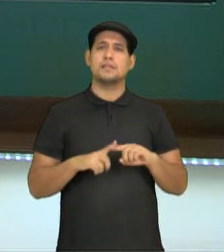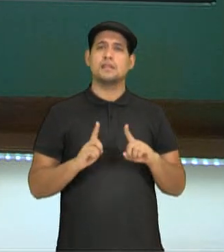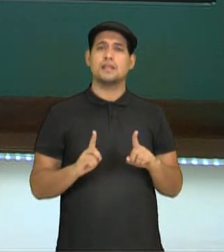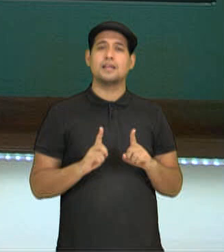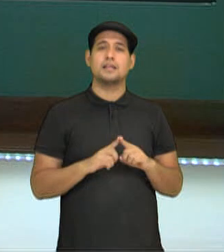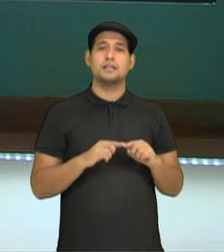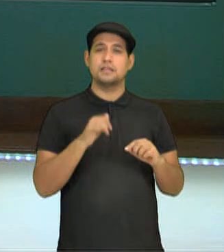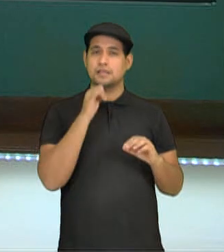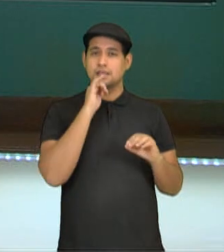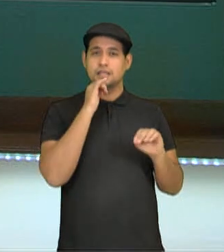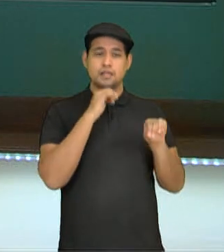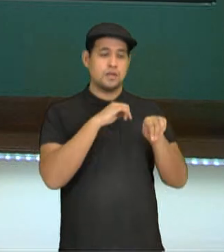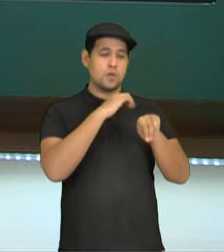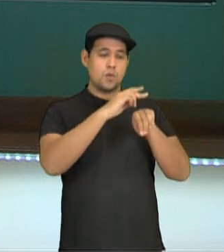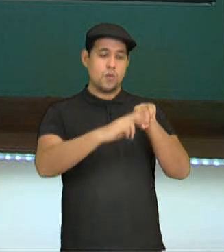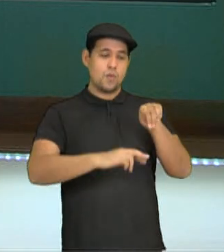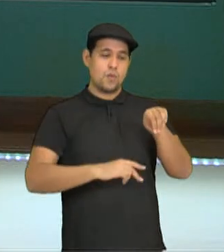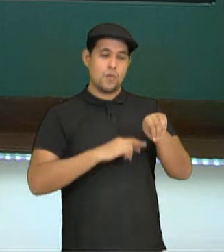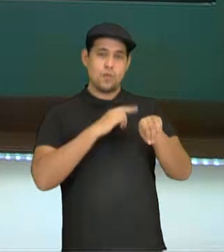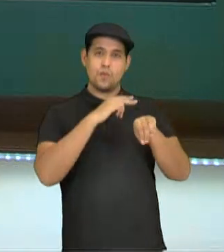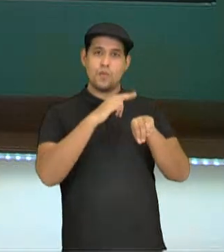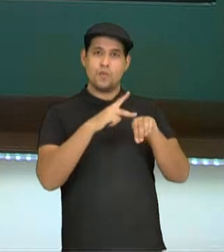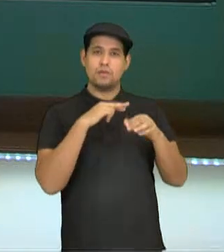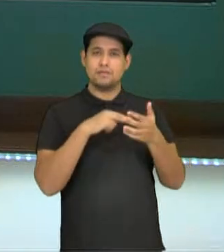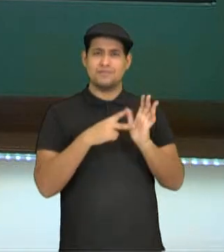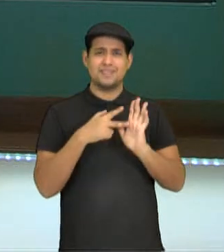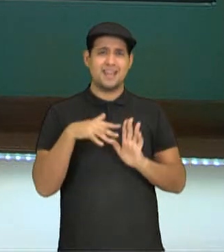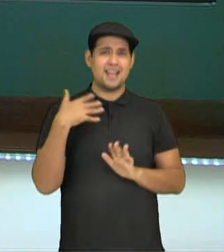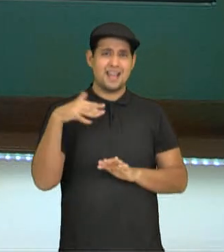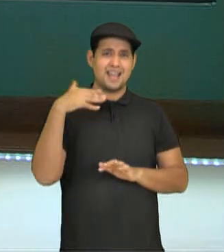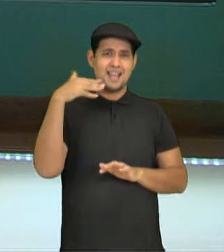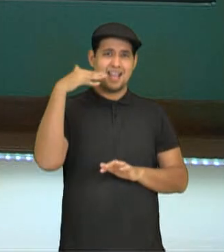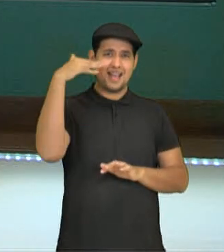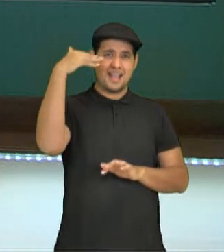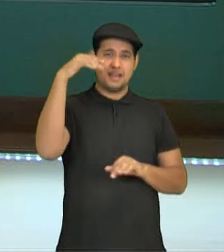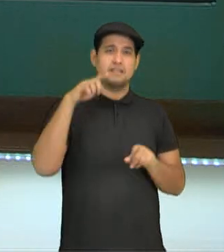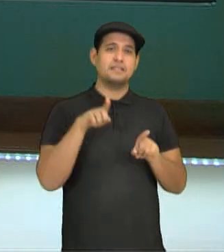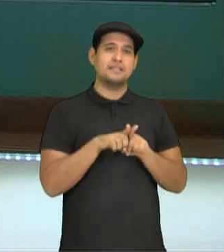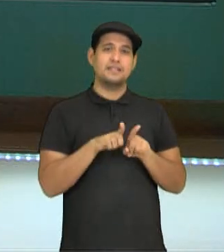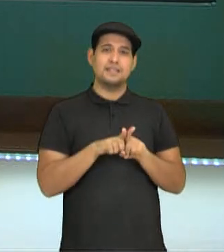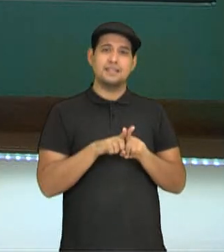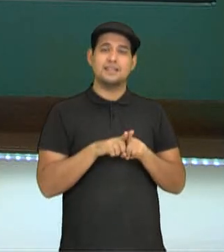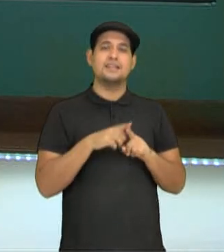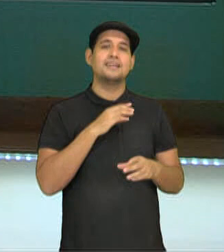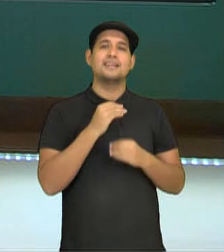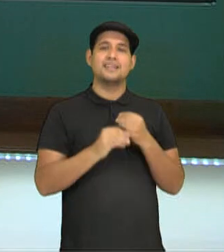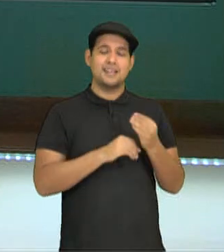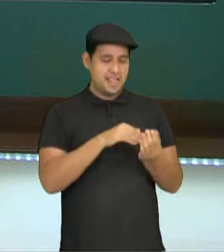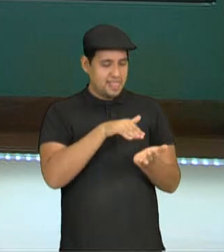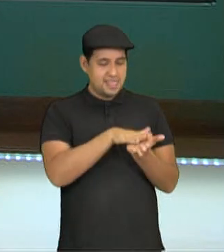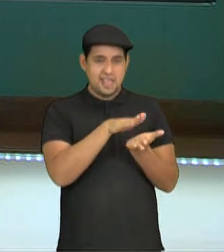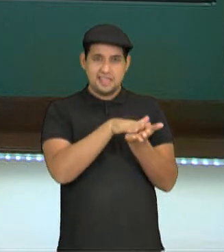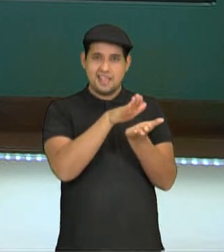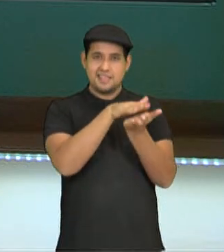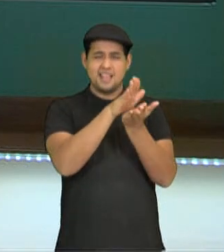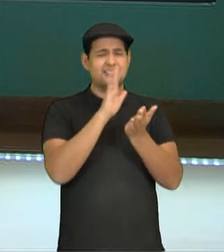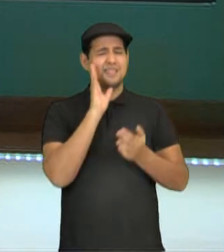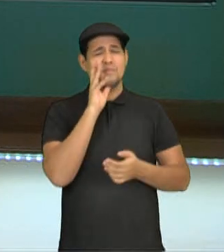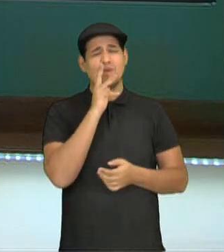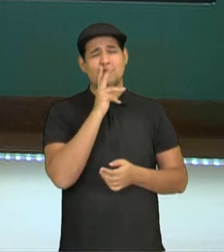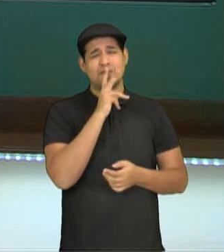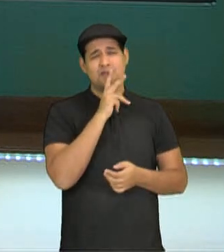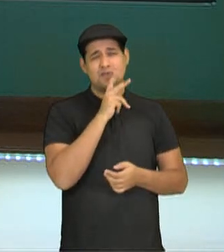os rolos de películas eram muito caros, o processo de revelação era